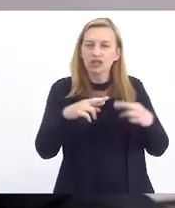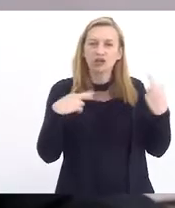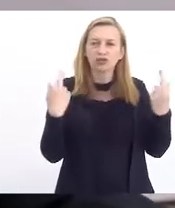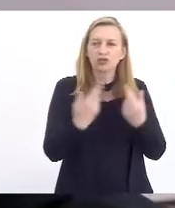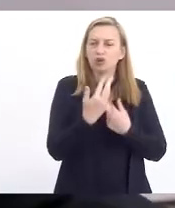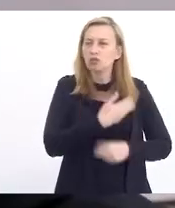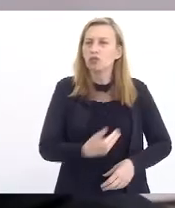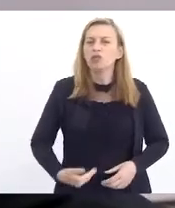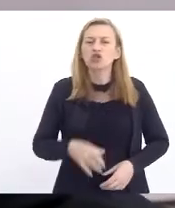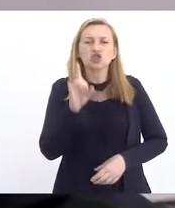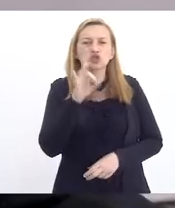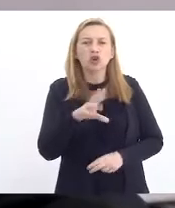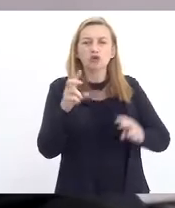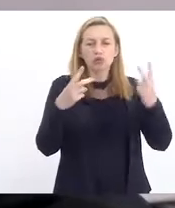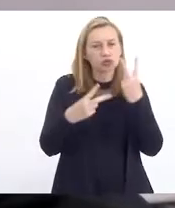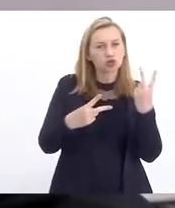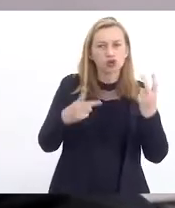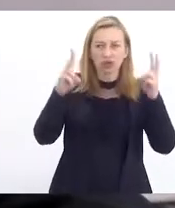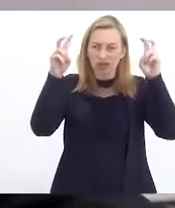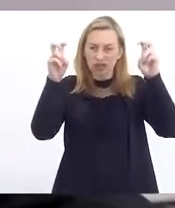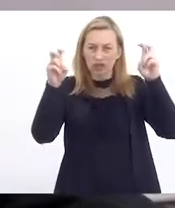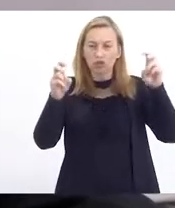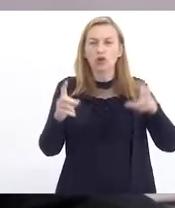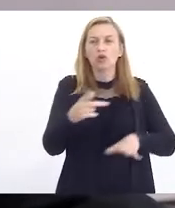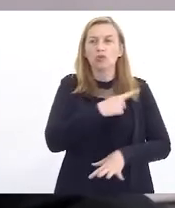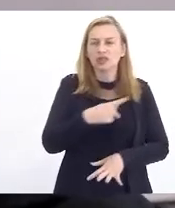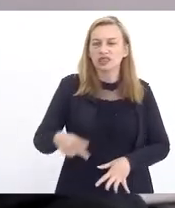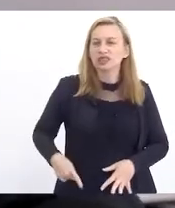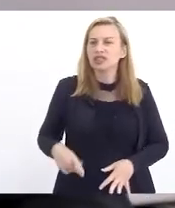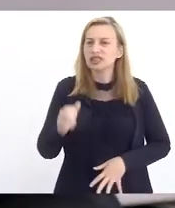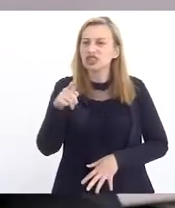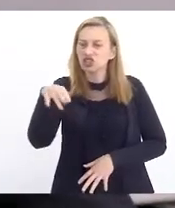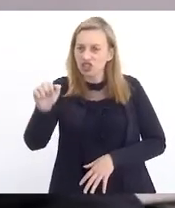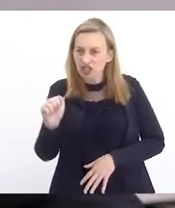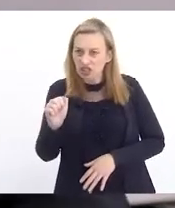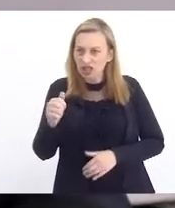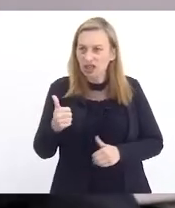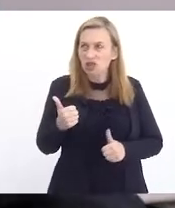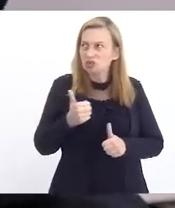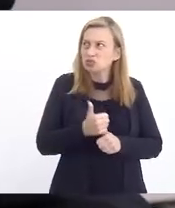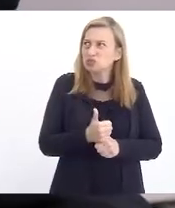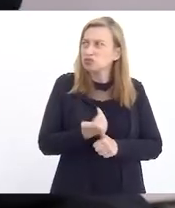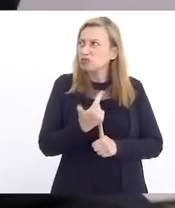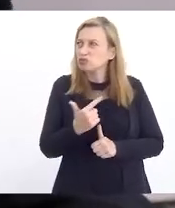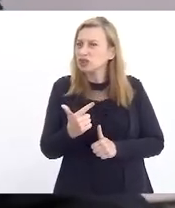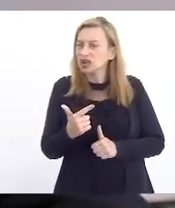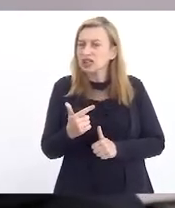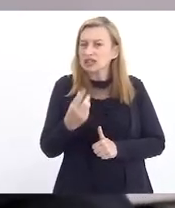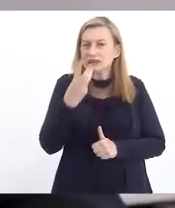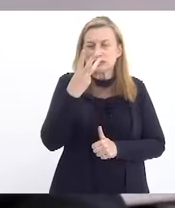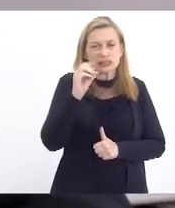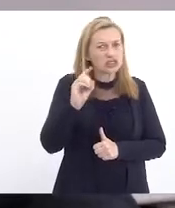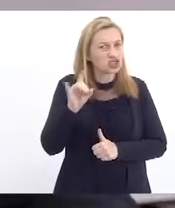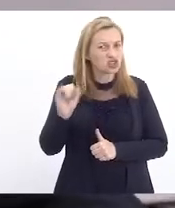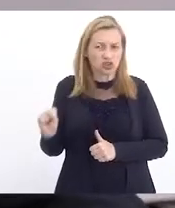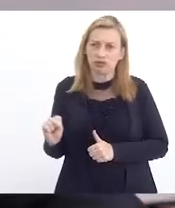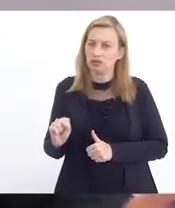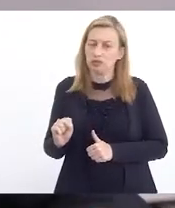isso. O presidente da Genersa assumiu não tem 30 dias.